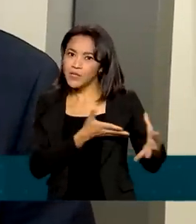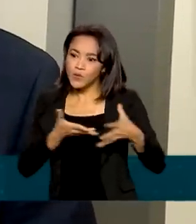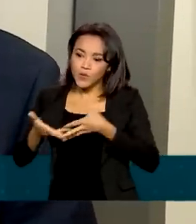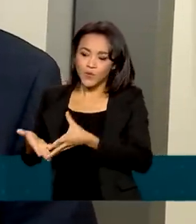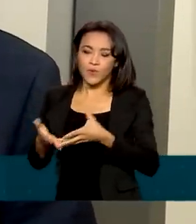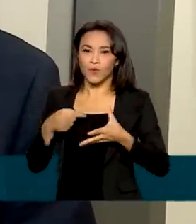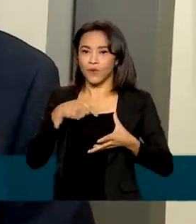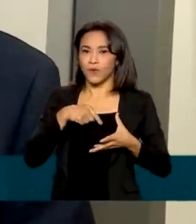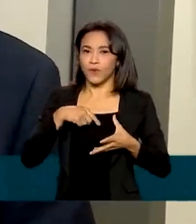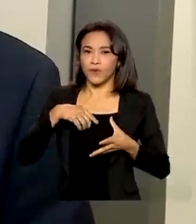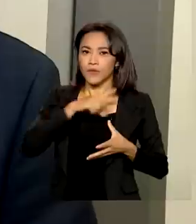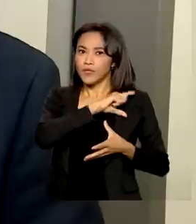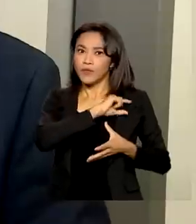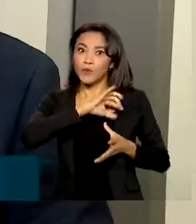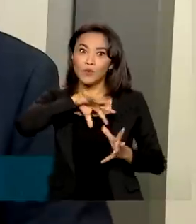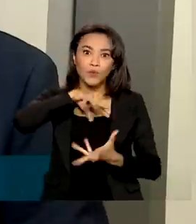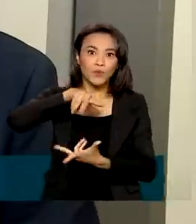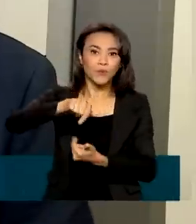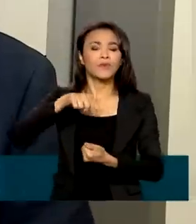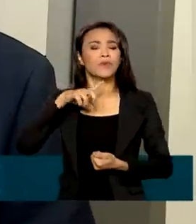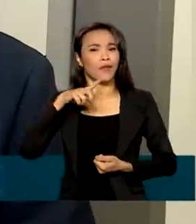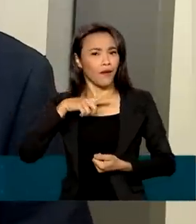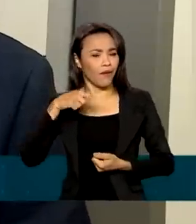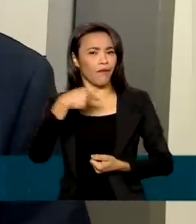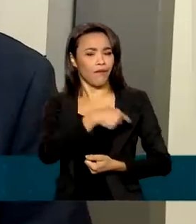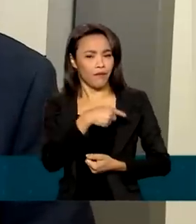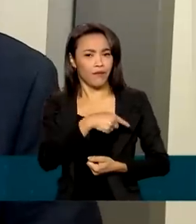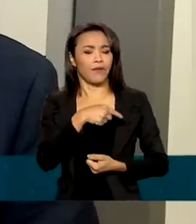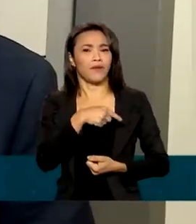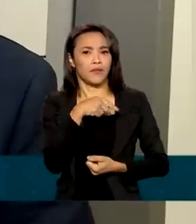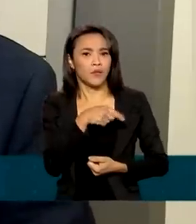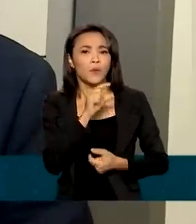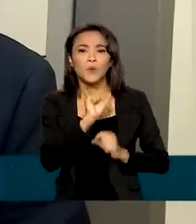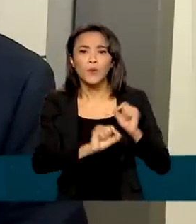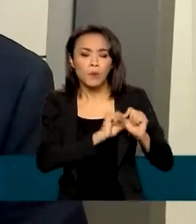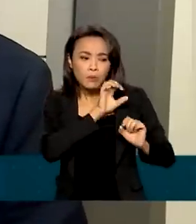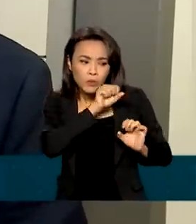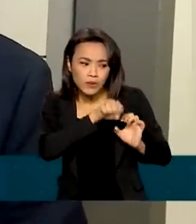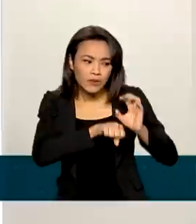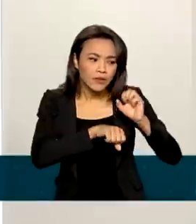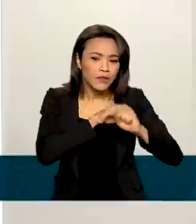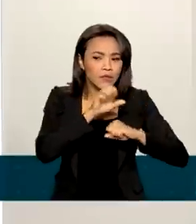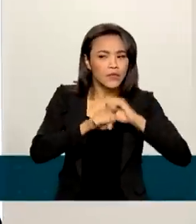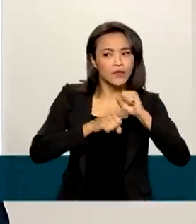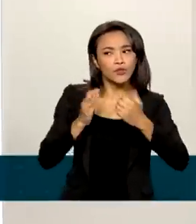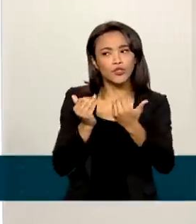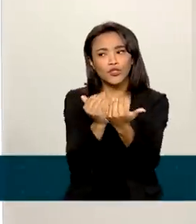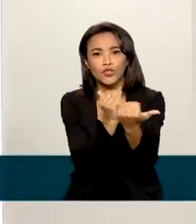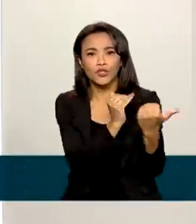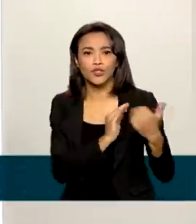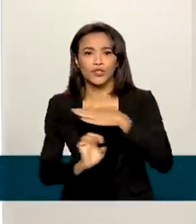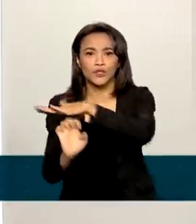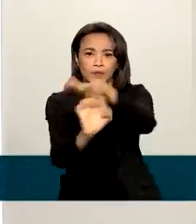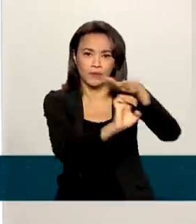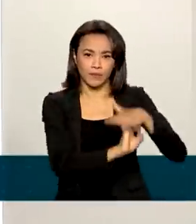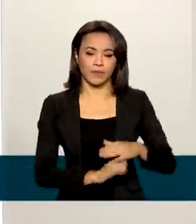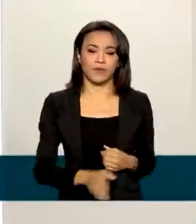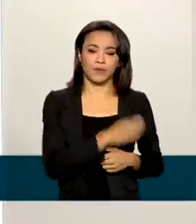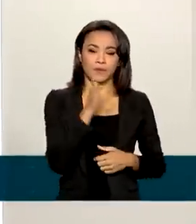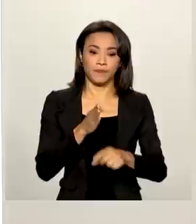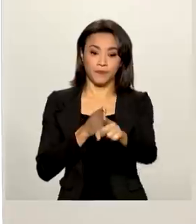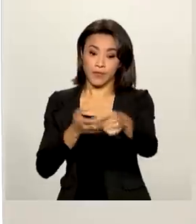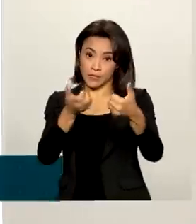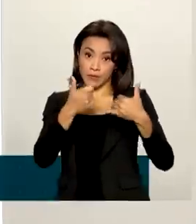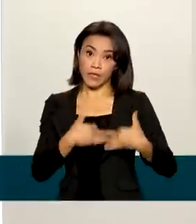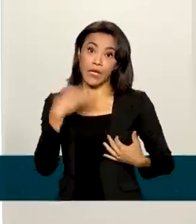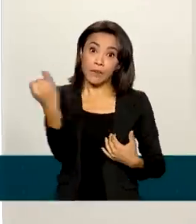mundo que tenha realmente um regramento pró-business, né? Buscando investidor. A importância da entrada de